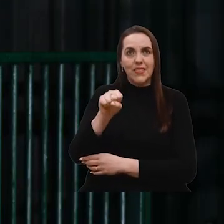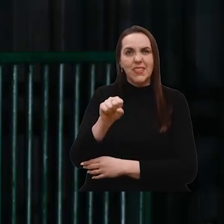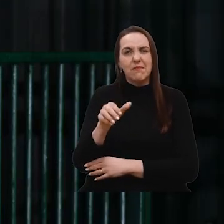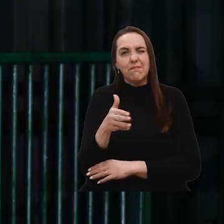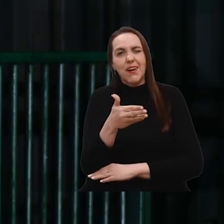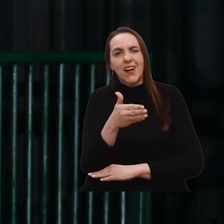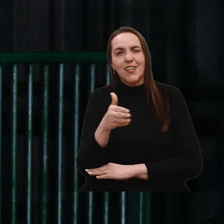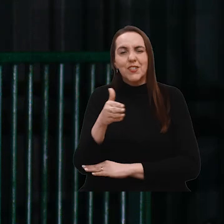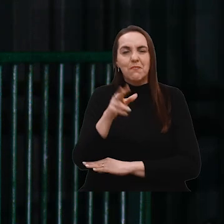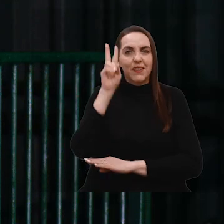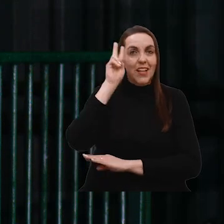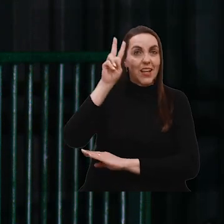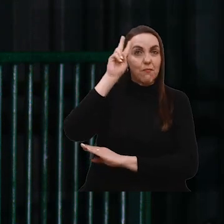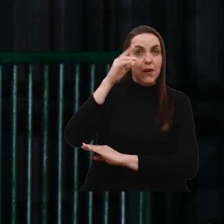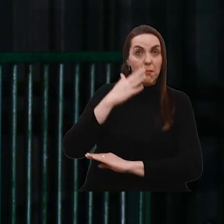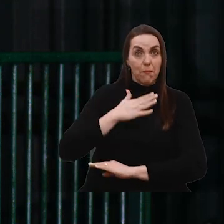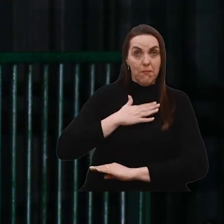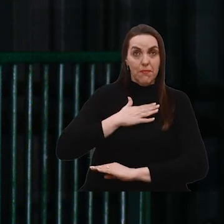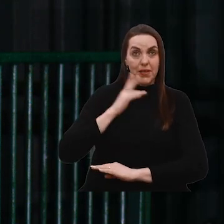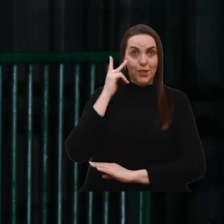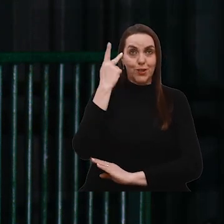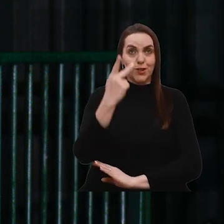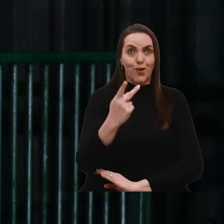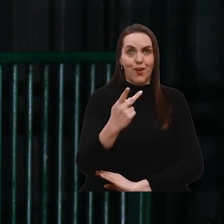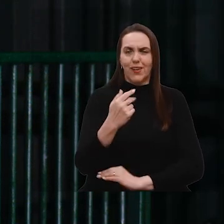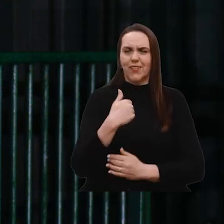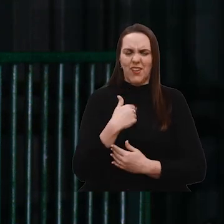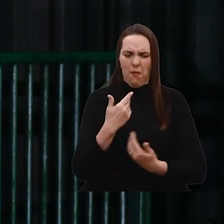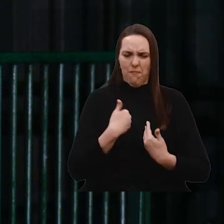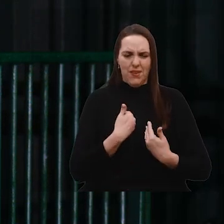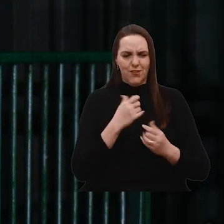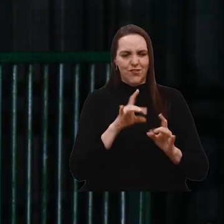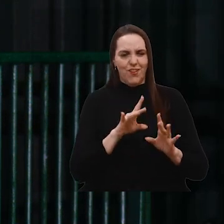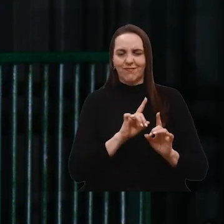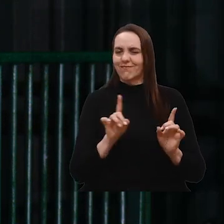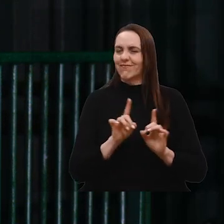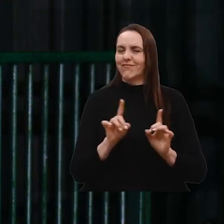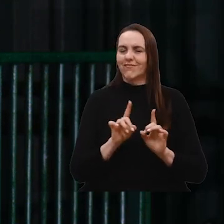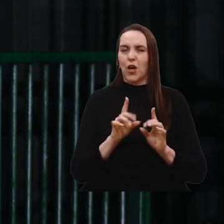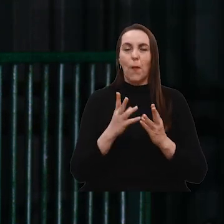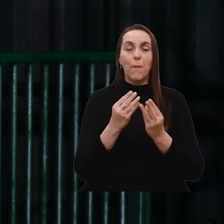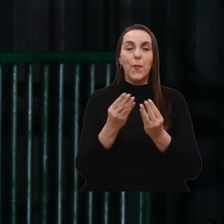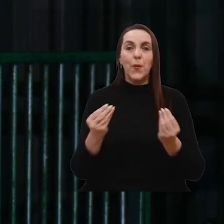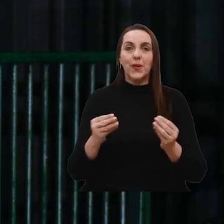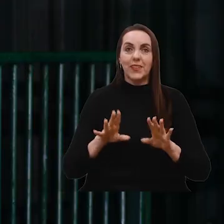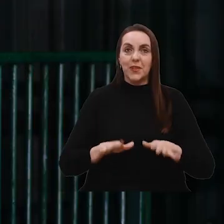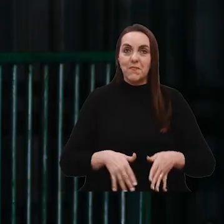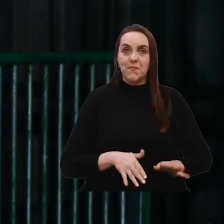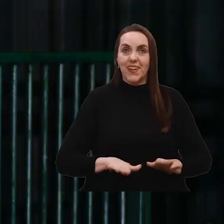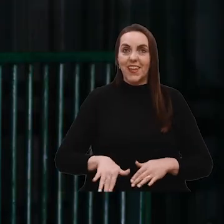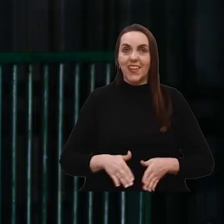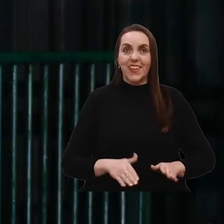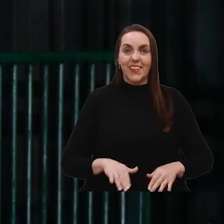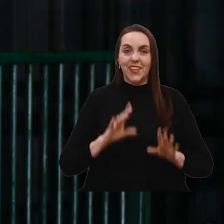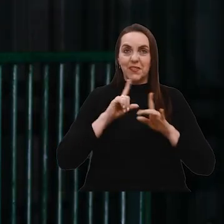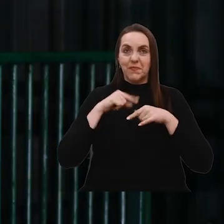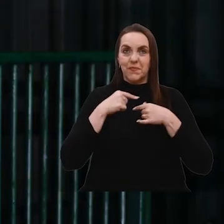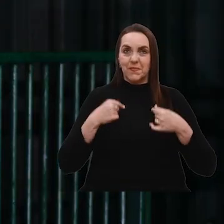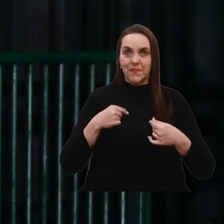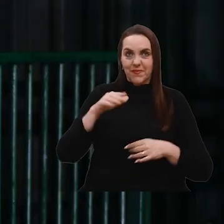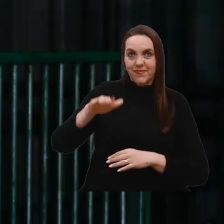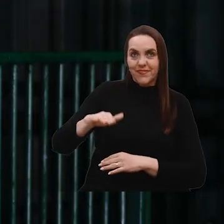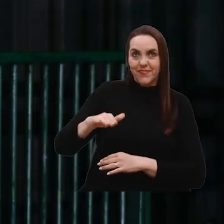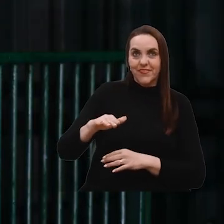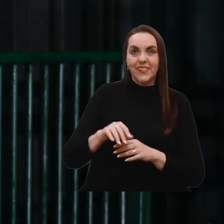meus queridos, é mais ou menos relembrar a minha história, não só a minha, né? A de tantas prendas